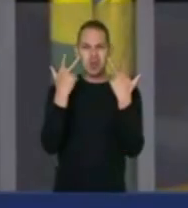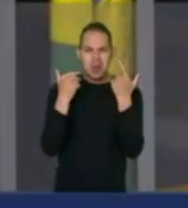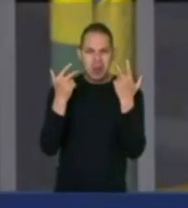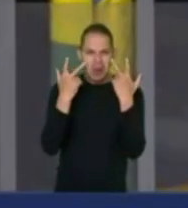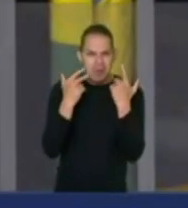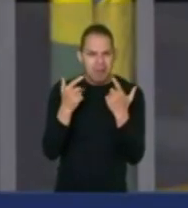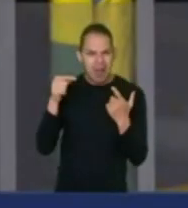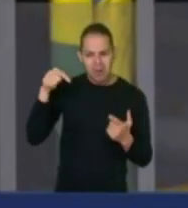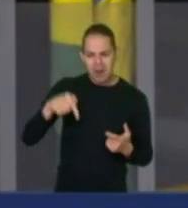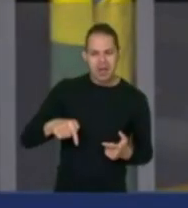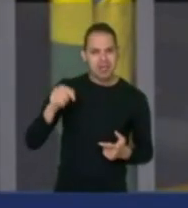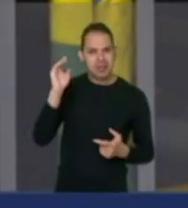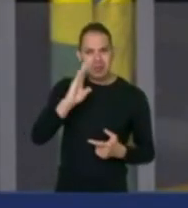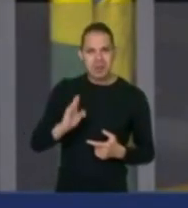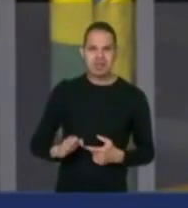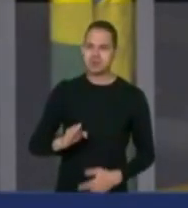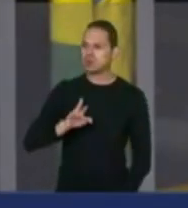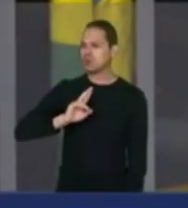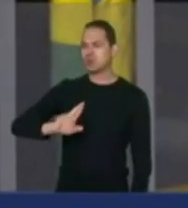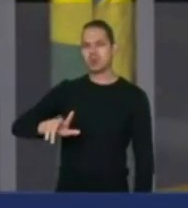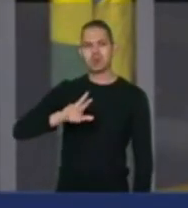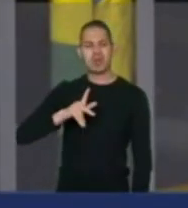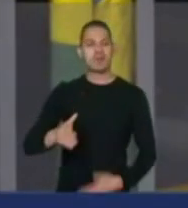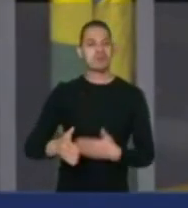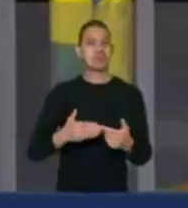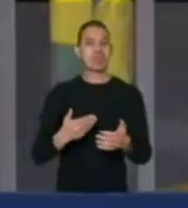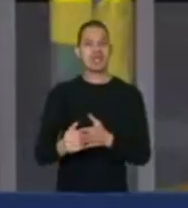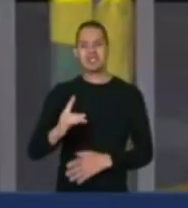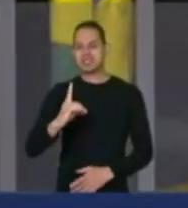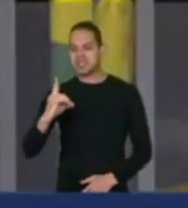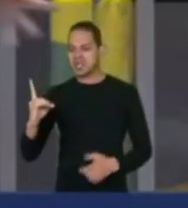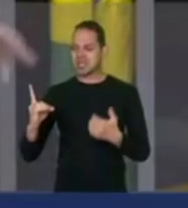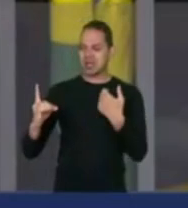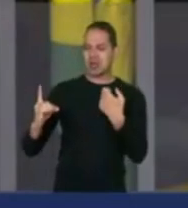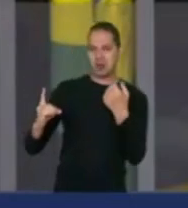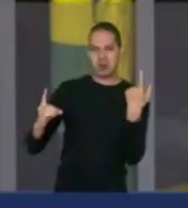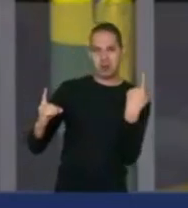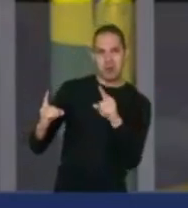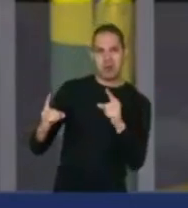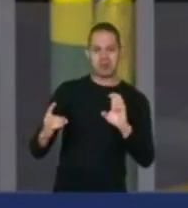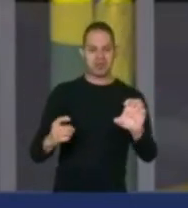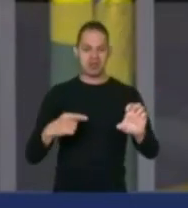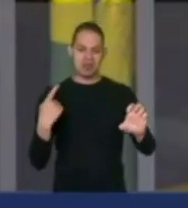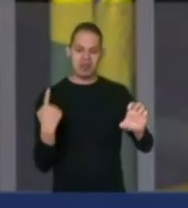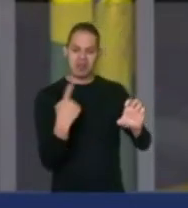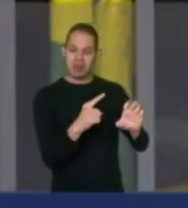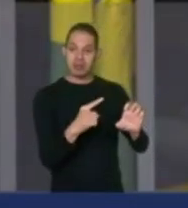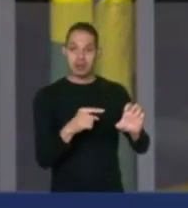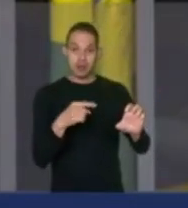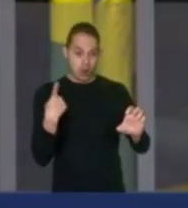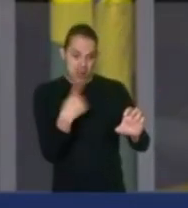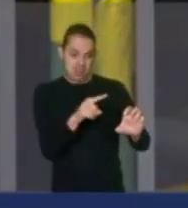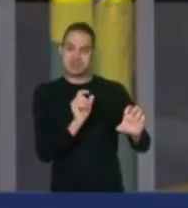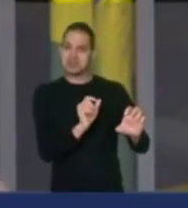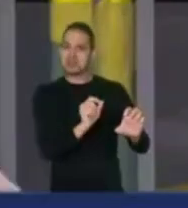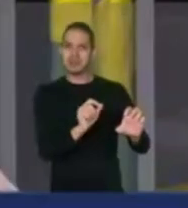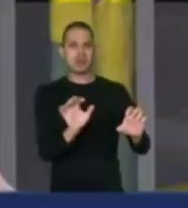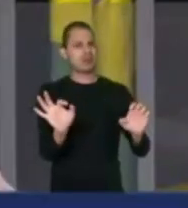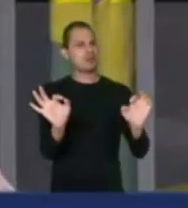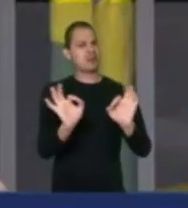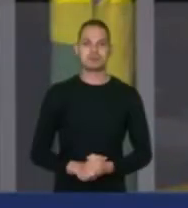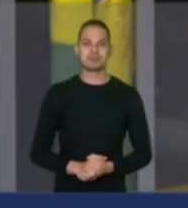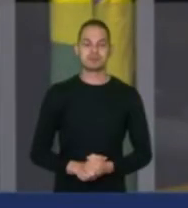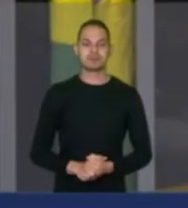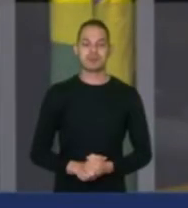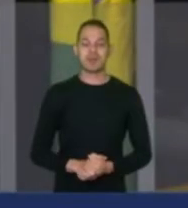num país democrático. Não importa se é contra a esquerda ou contra a direita. Aliás, contra a esquerda não fazem isso, deputada Érica